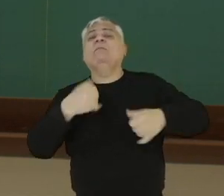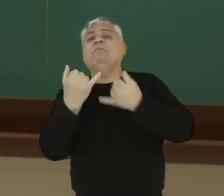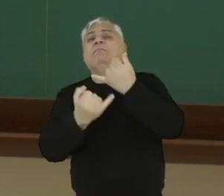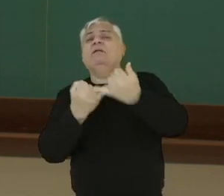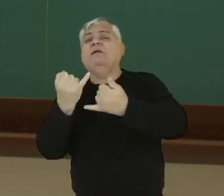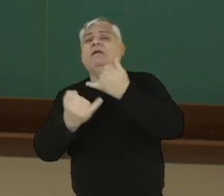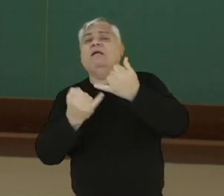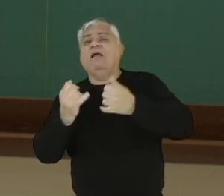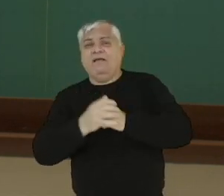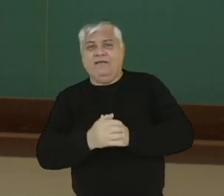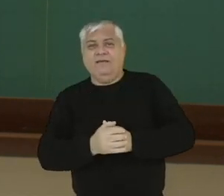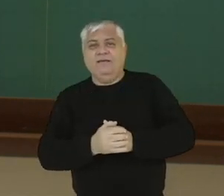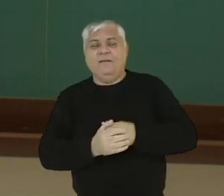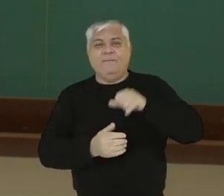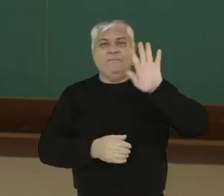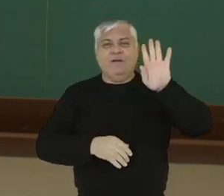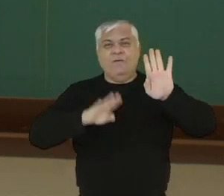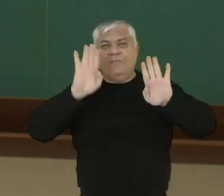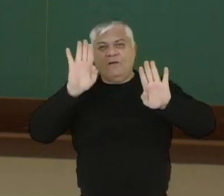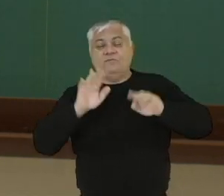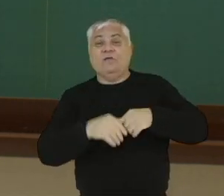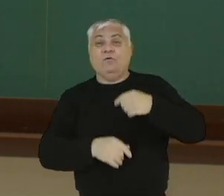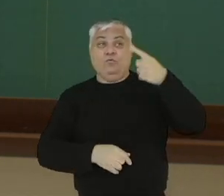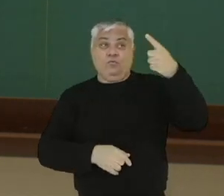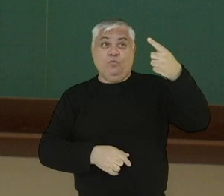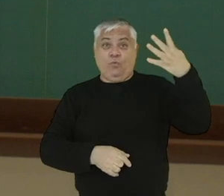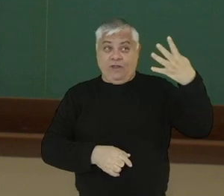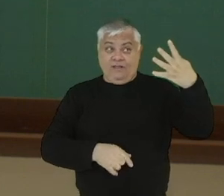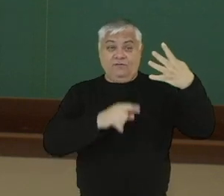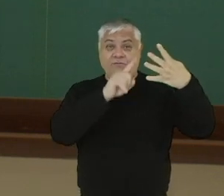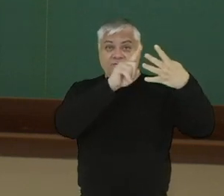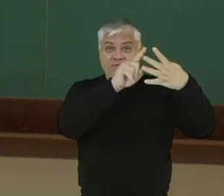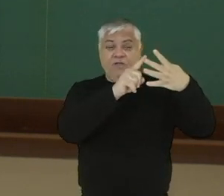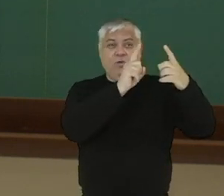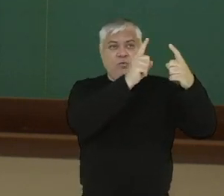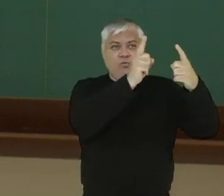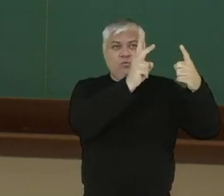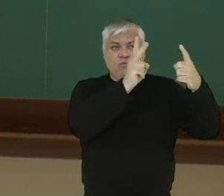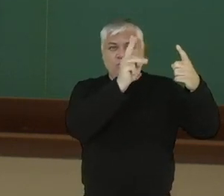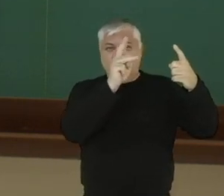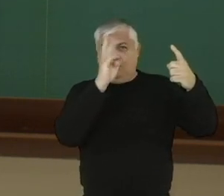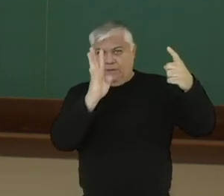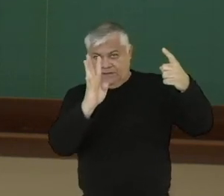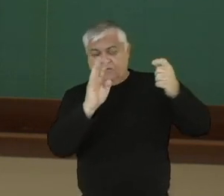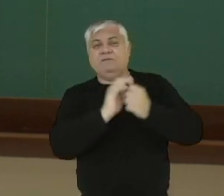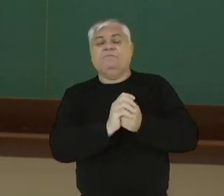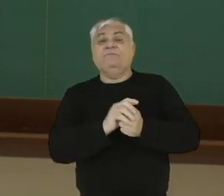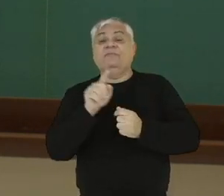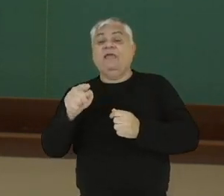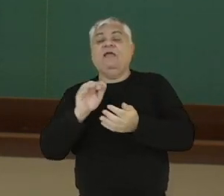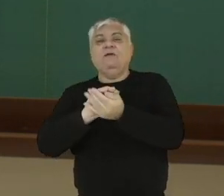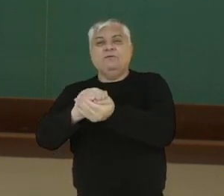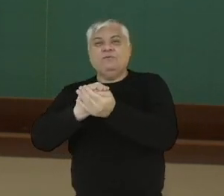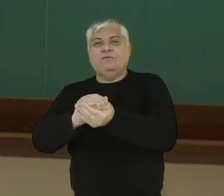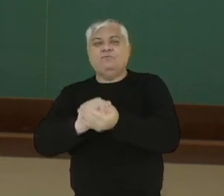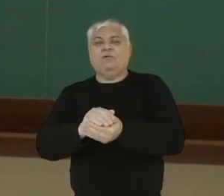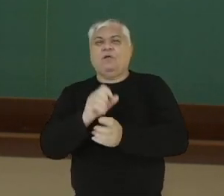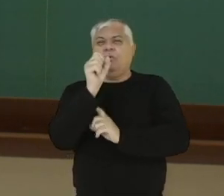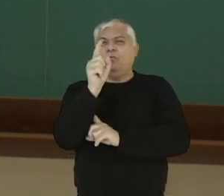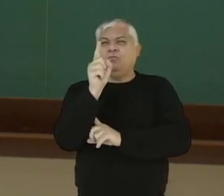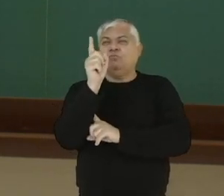jogando o tetraedro, que vai do 1 ao 4, e o dado, que é um cubo, que vai do 1 ao 6.